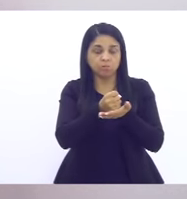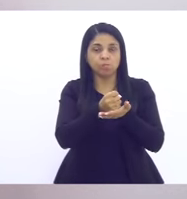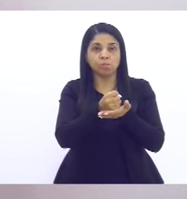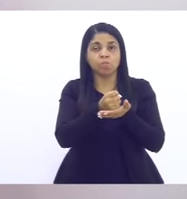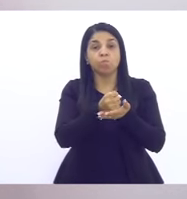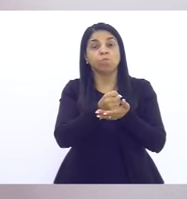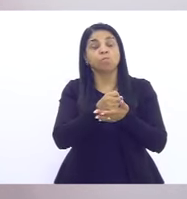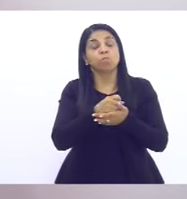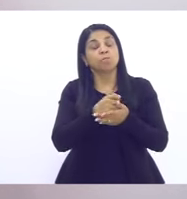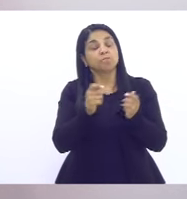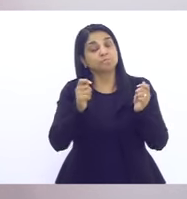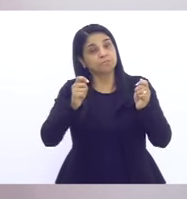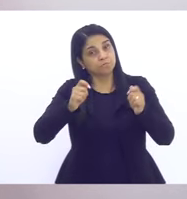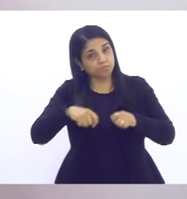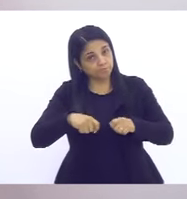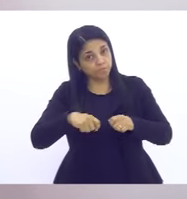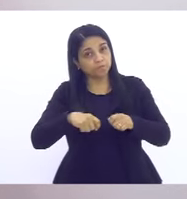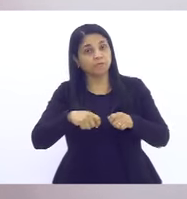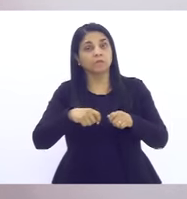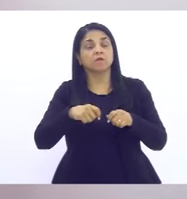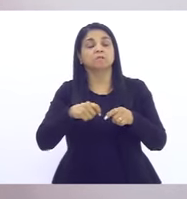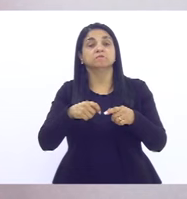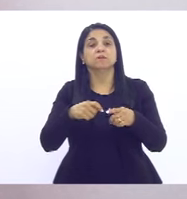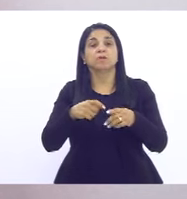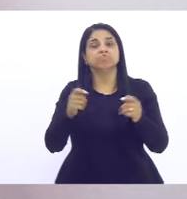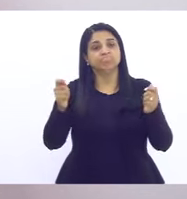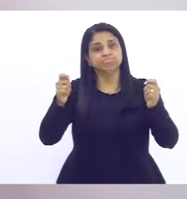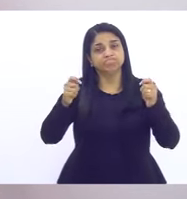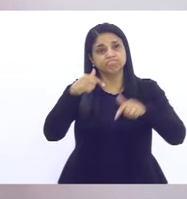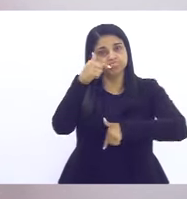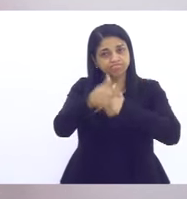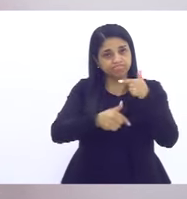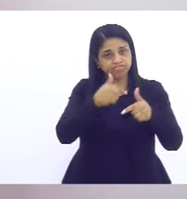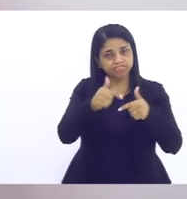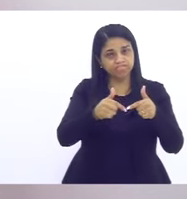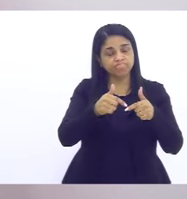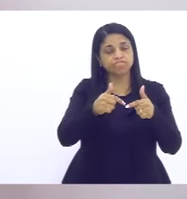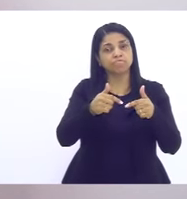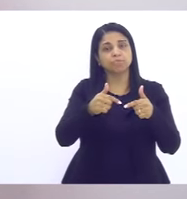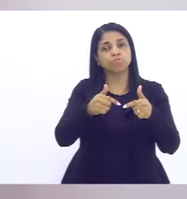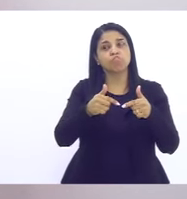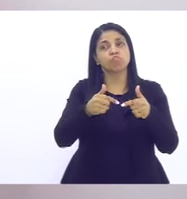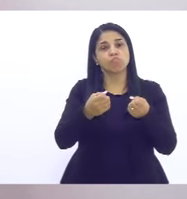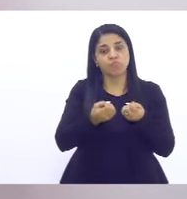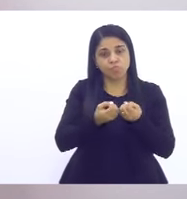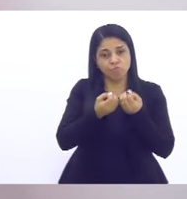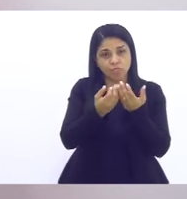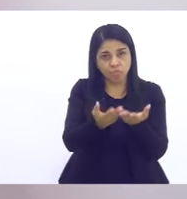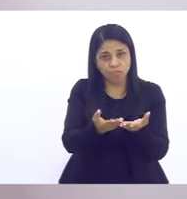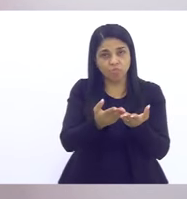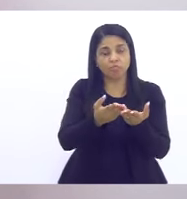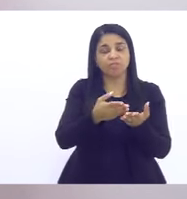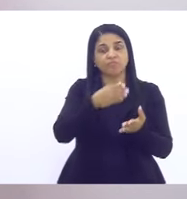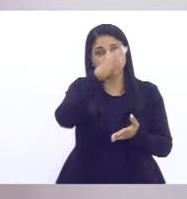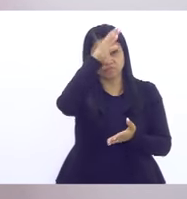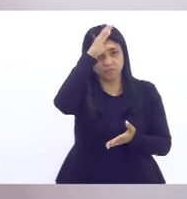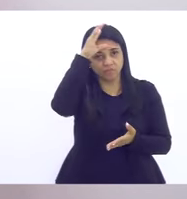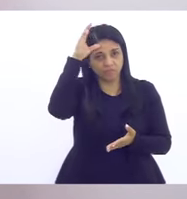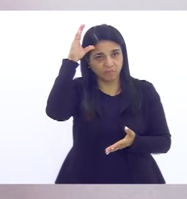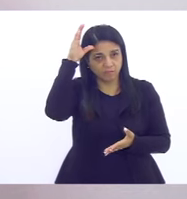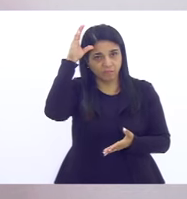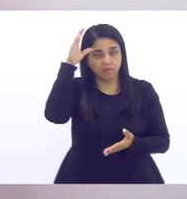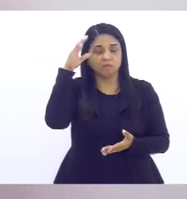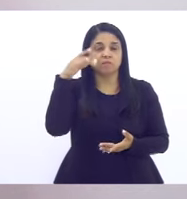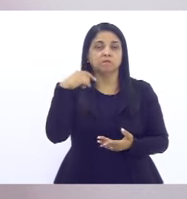temos, sim, essa competência concorrente para dar ao nosso cidadão fluminense, não